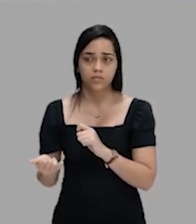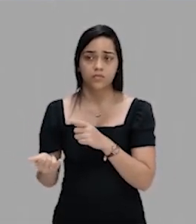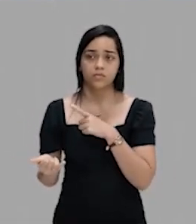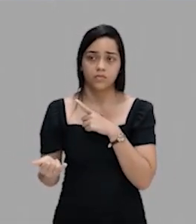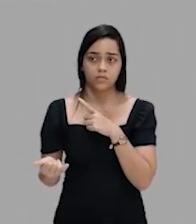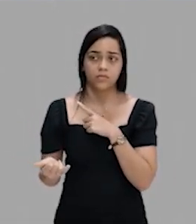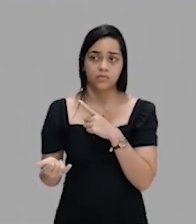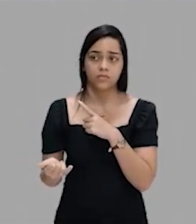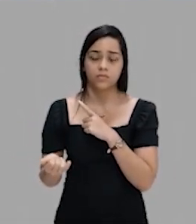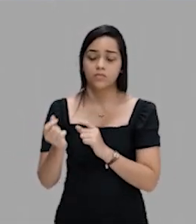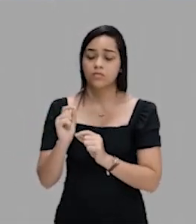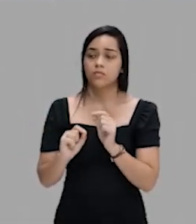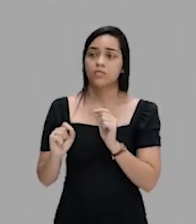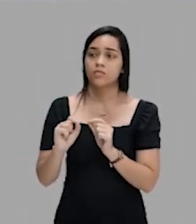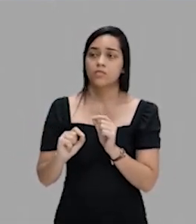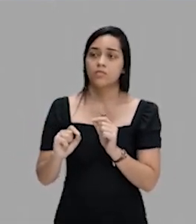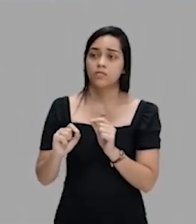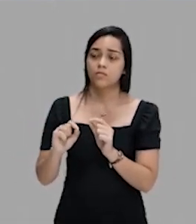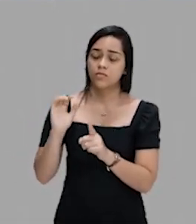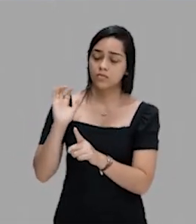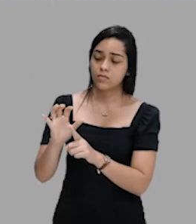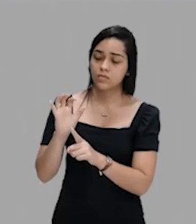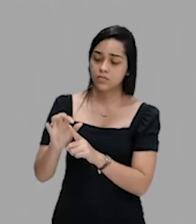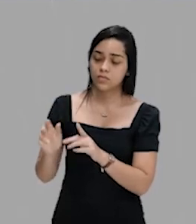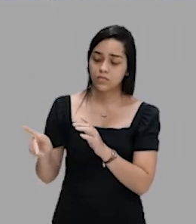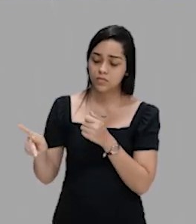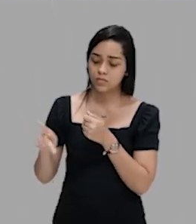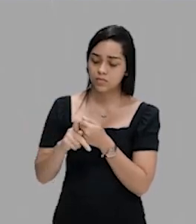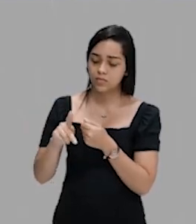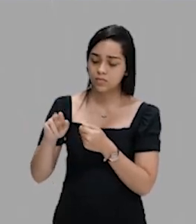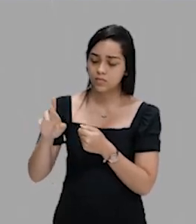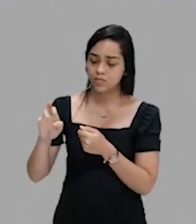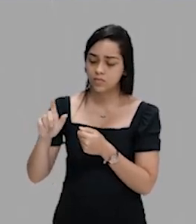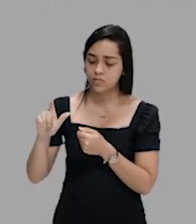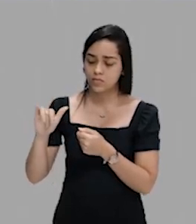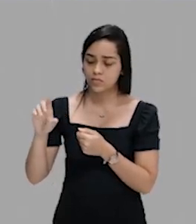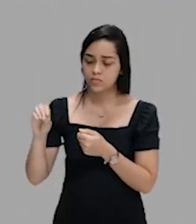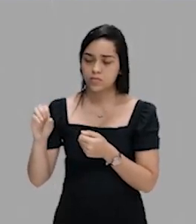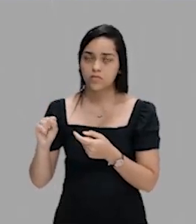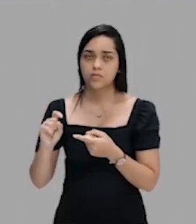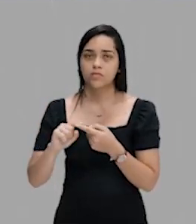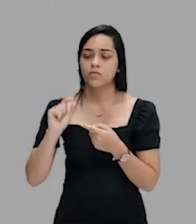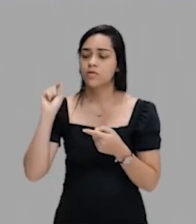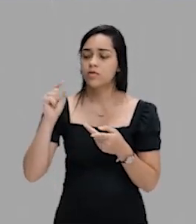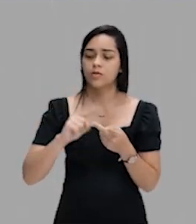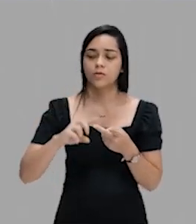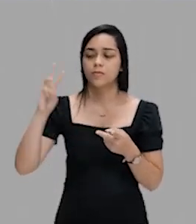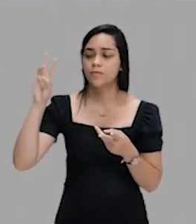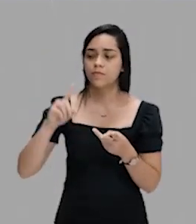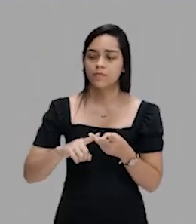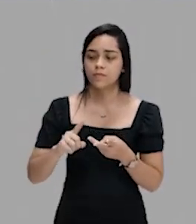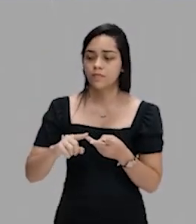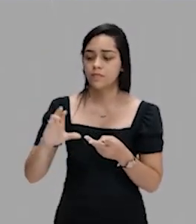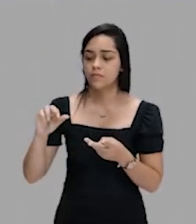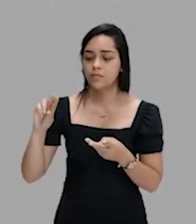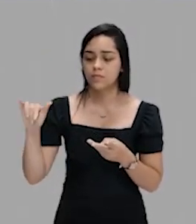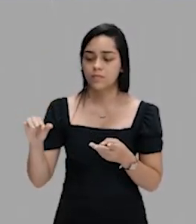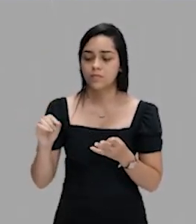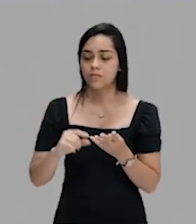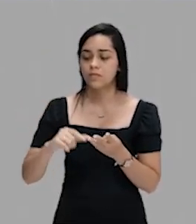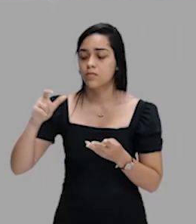subordinadas adjetivas vem é introduzidas pelos pronomes relativos que quem cujo